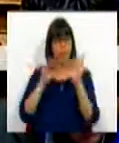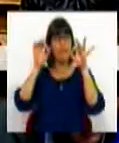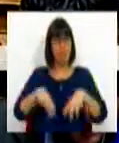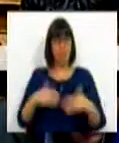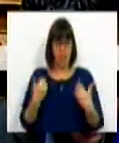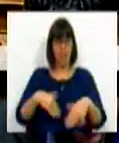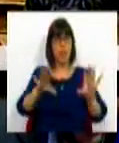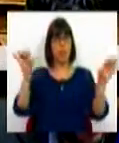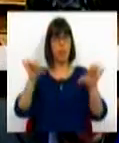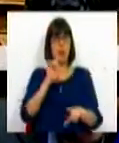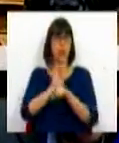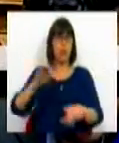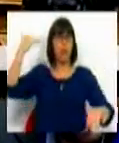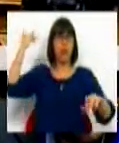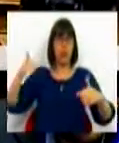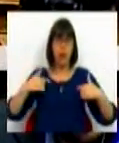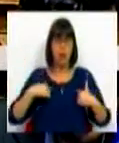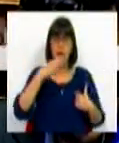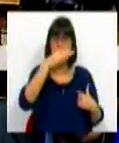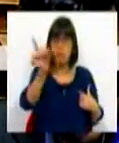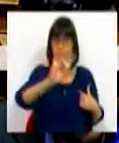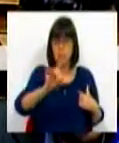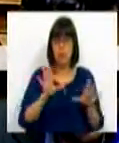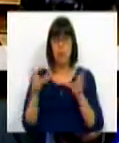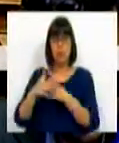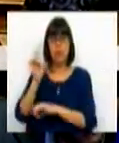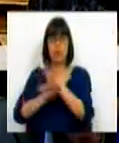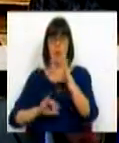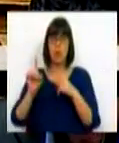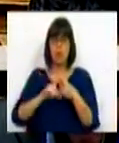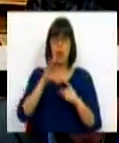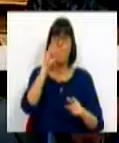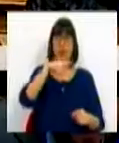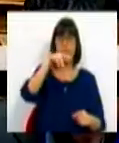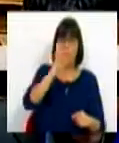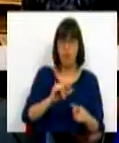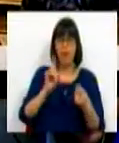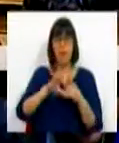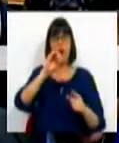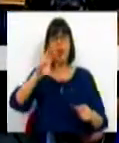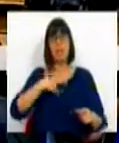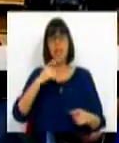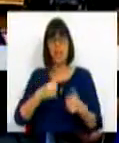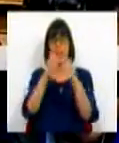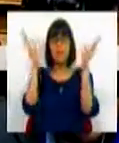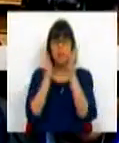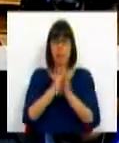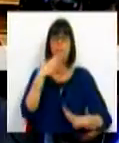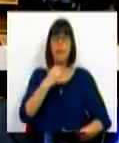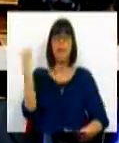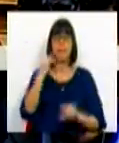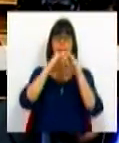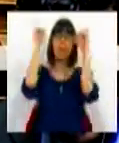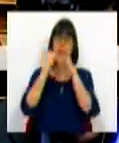ter deixado o país pior do que estava? E não somos nós que dizemos, é a Comissão Europeia, é o FMI, é a OCDE, são todas as